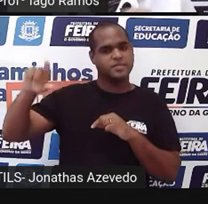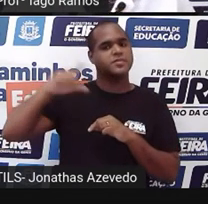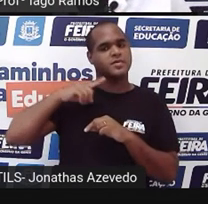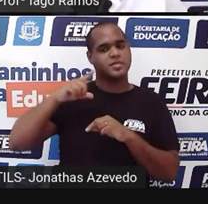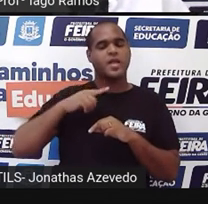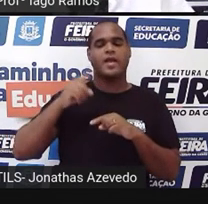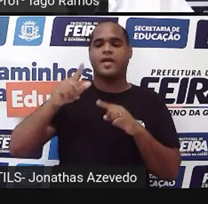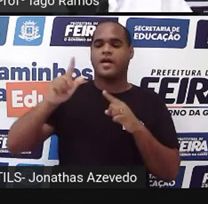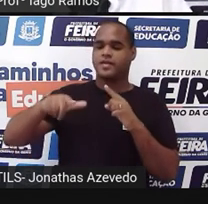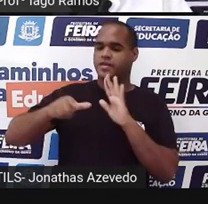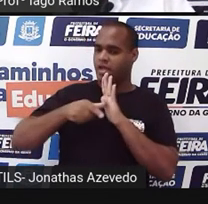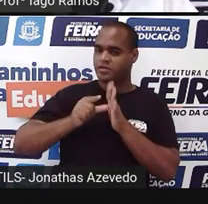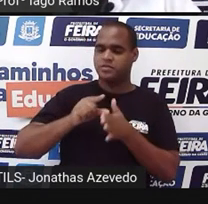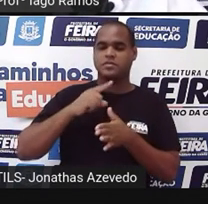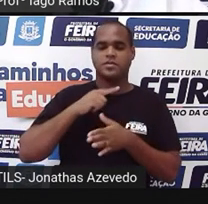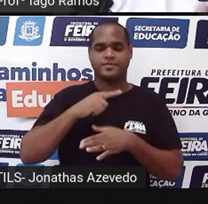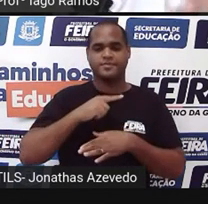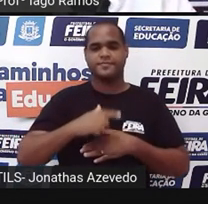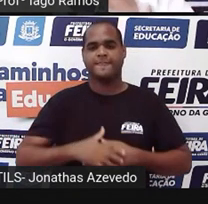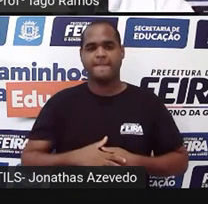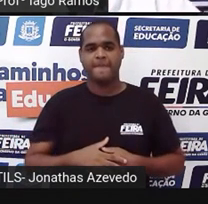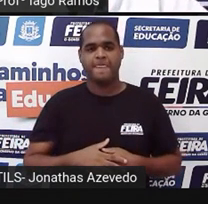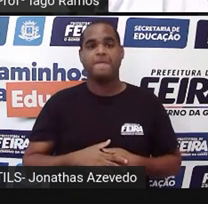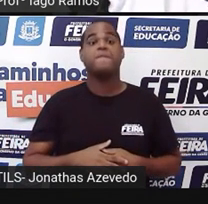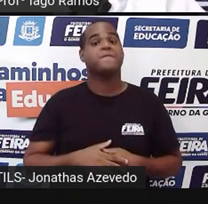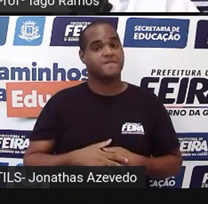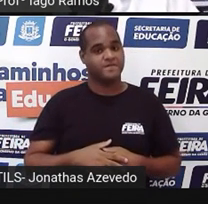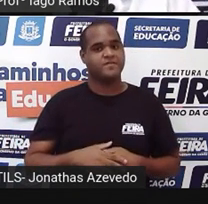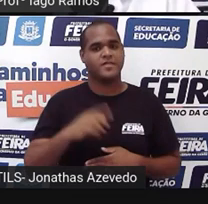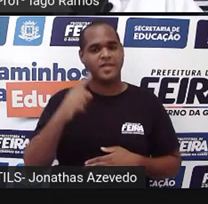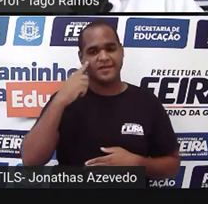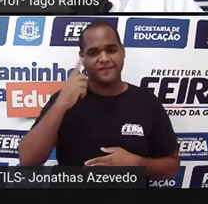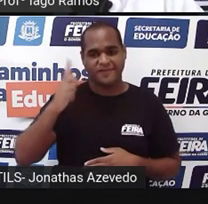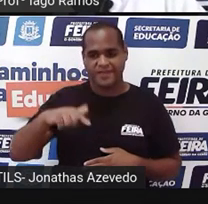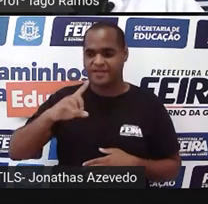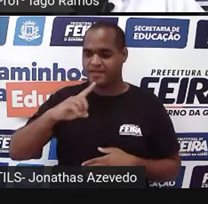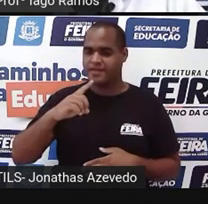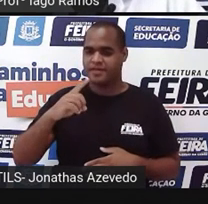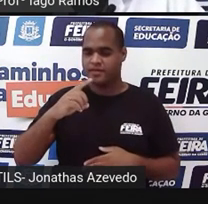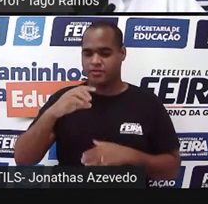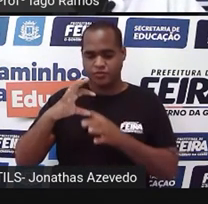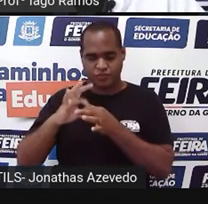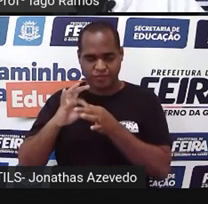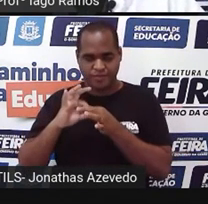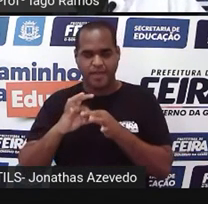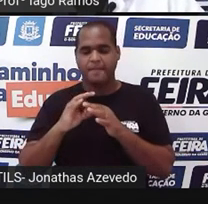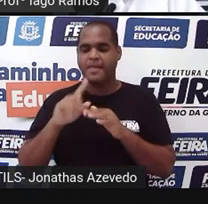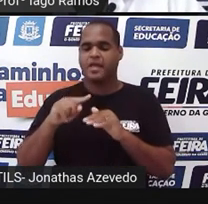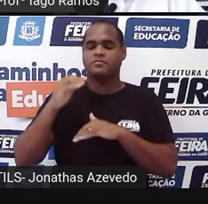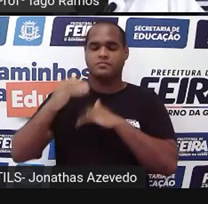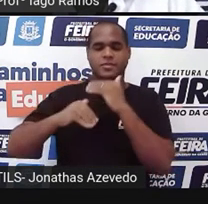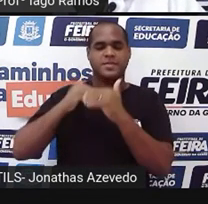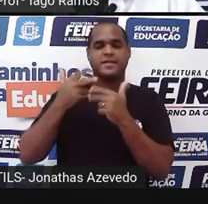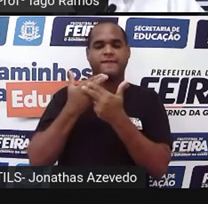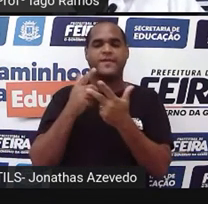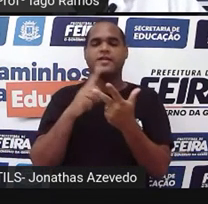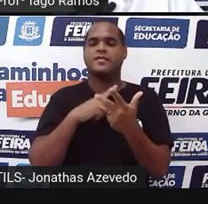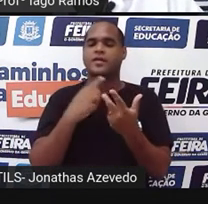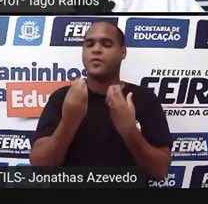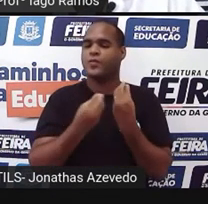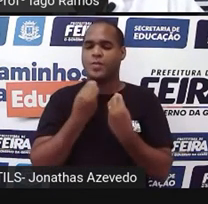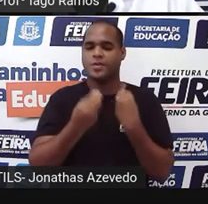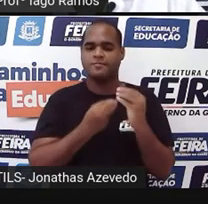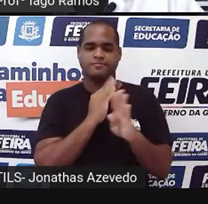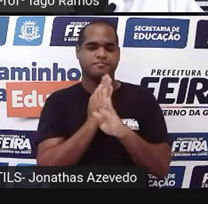o número que vai se repetir tá bom essa é a dízima composta Como é o processo para encontrar a fração